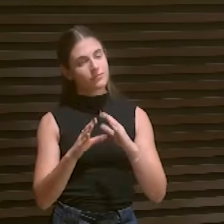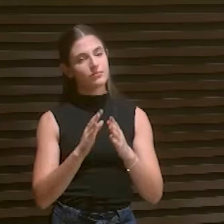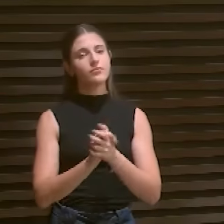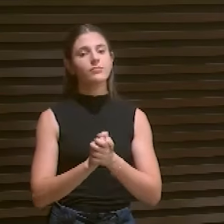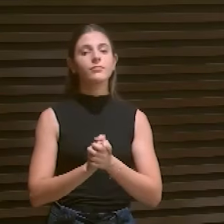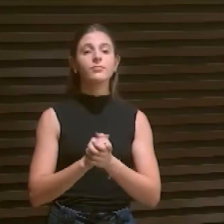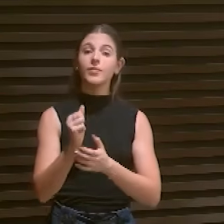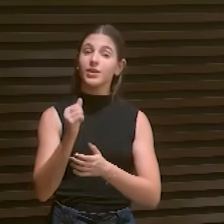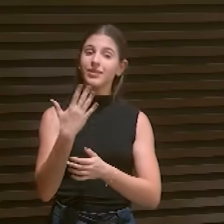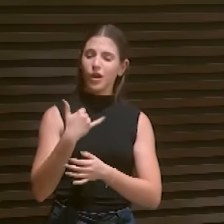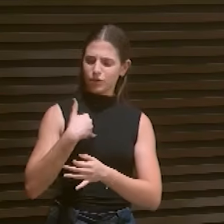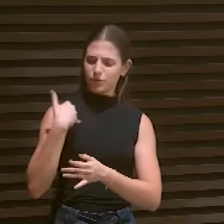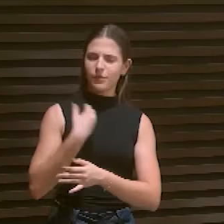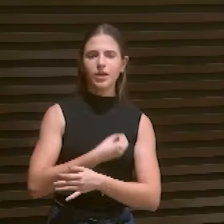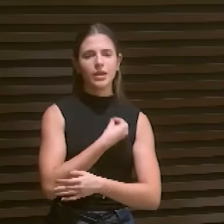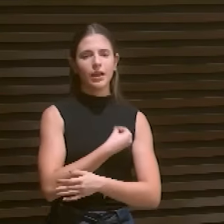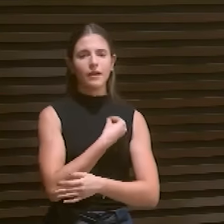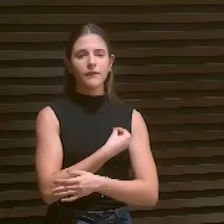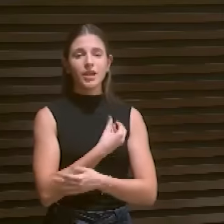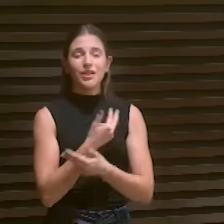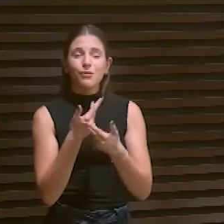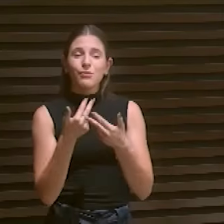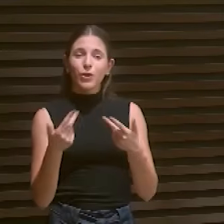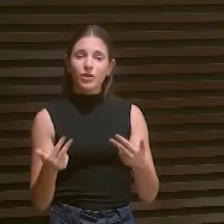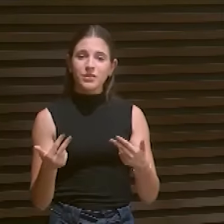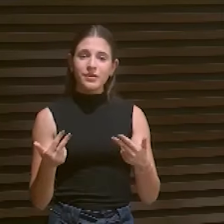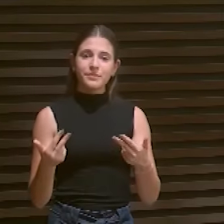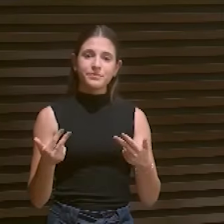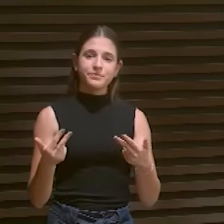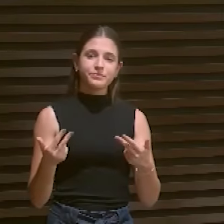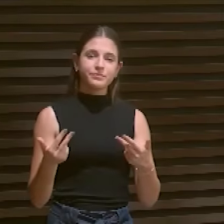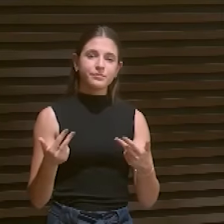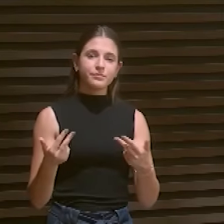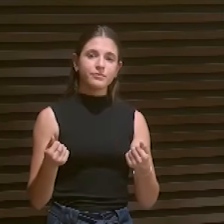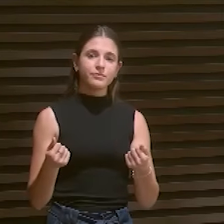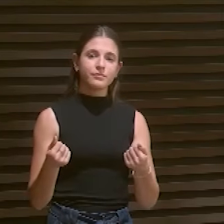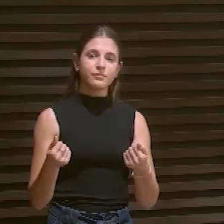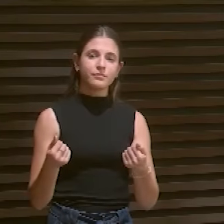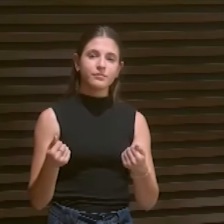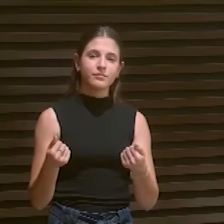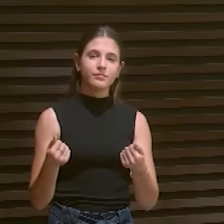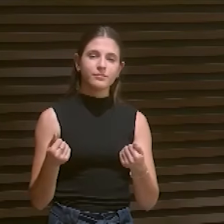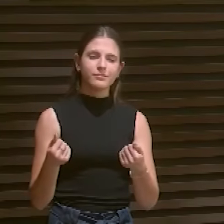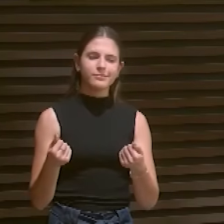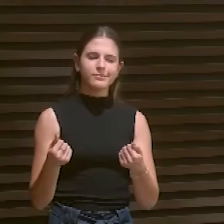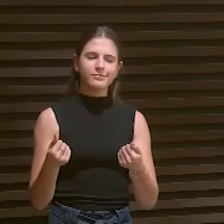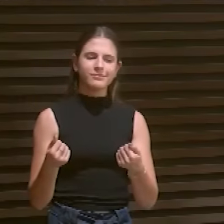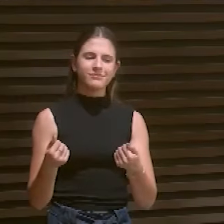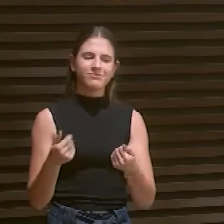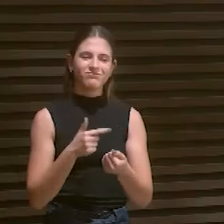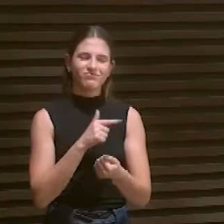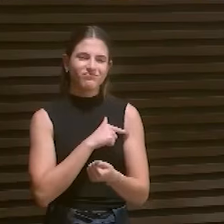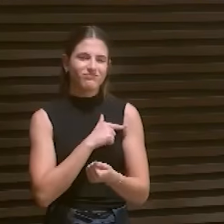Então a soberba da vida é algo até ridículo. Mas